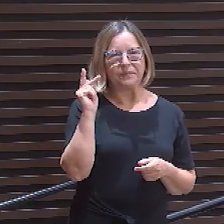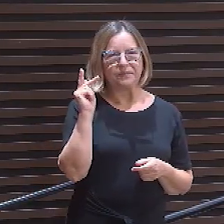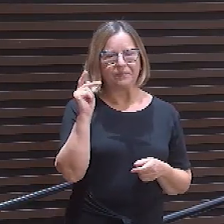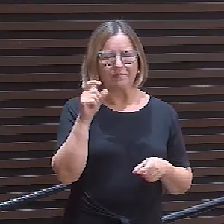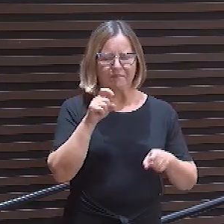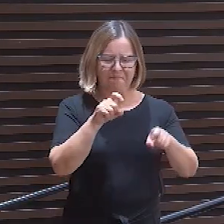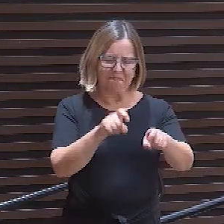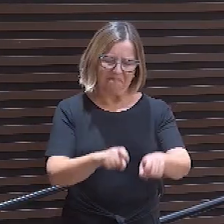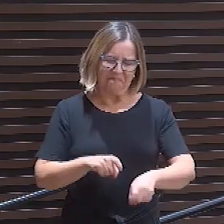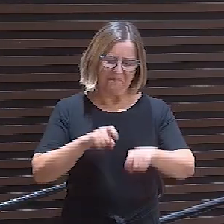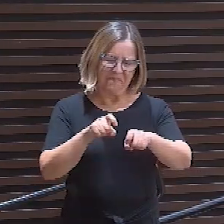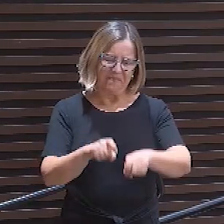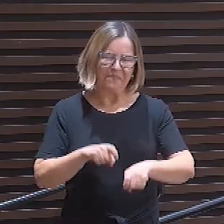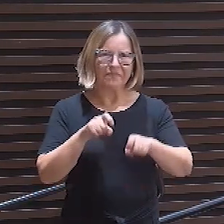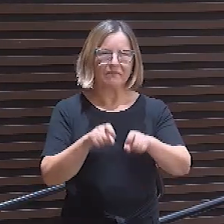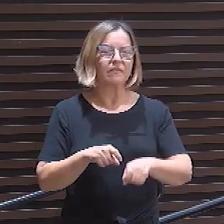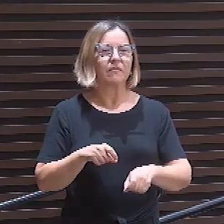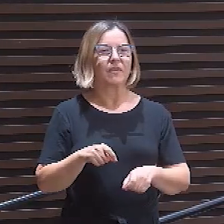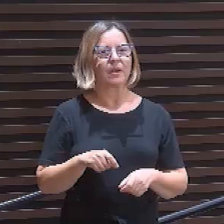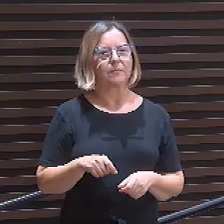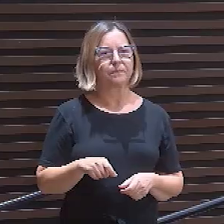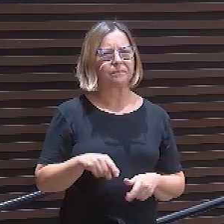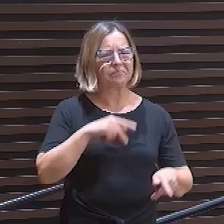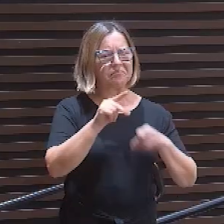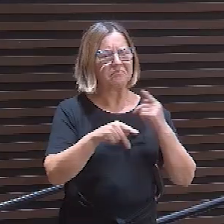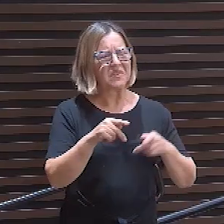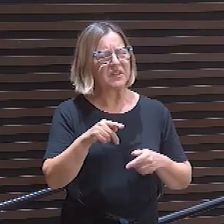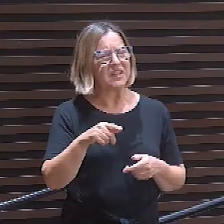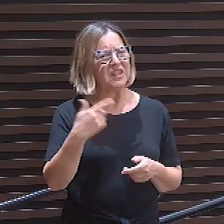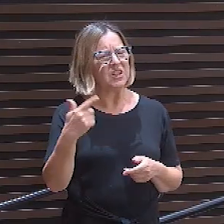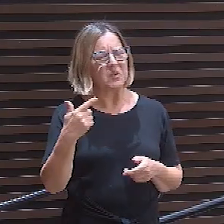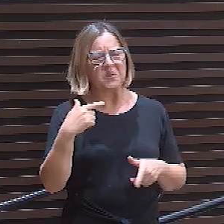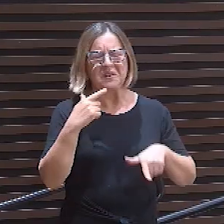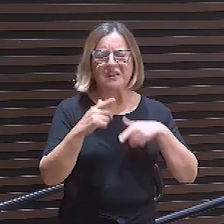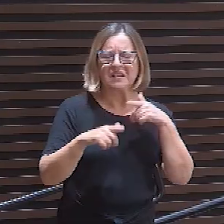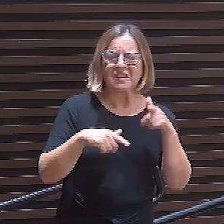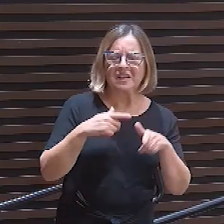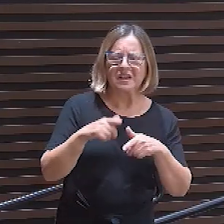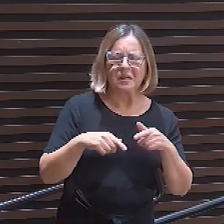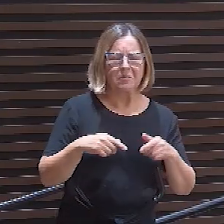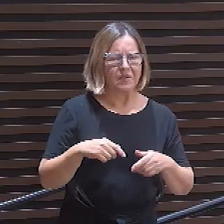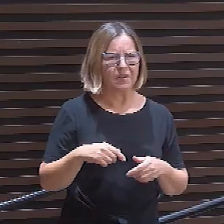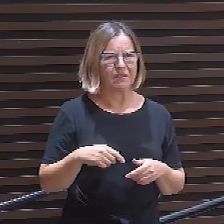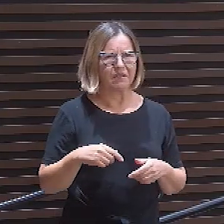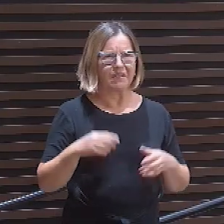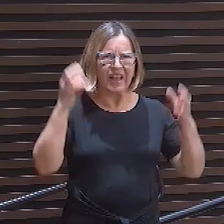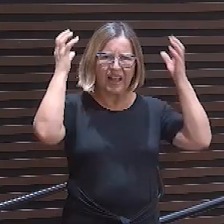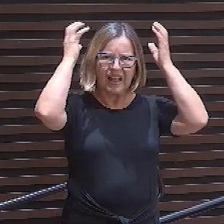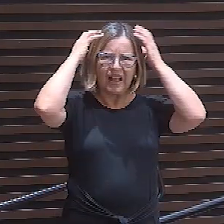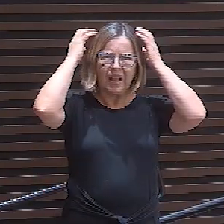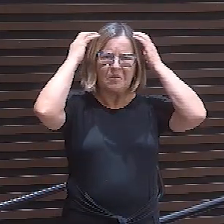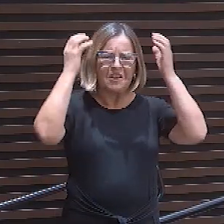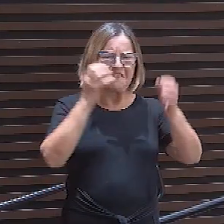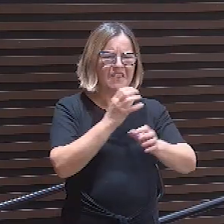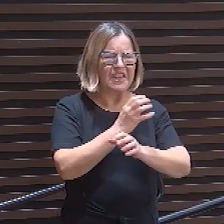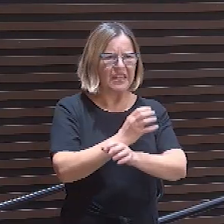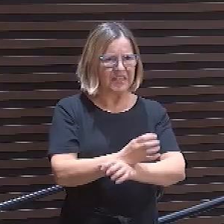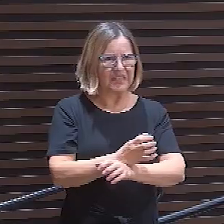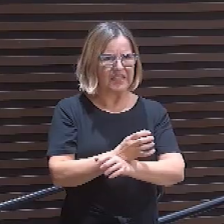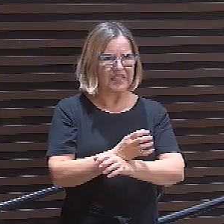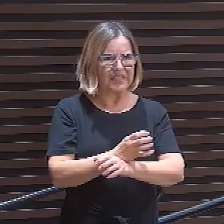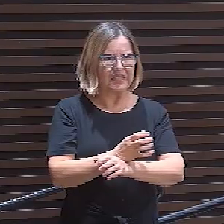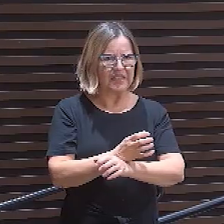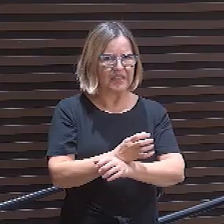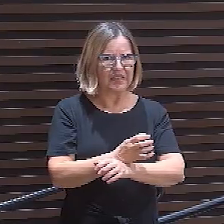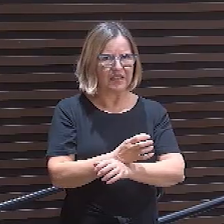carpir, é gente sem o que fazer. É a cabeça vazia que é a oficina de